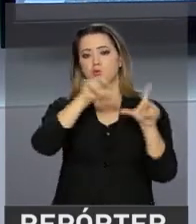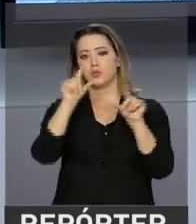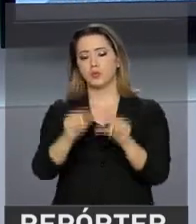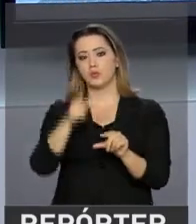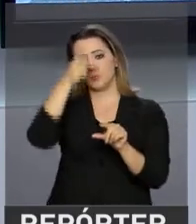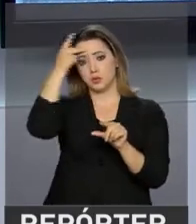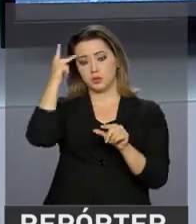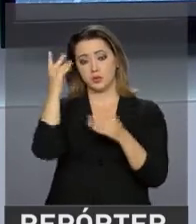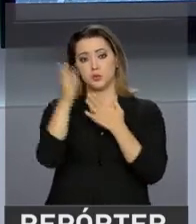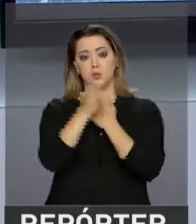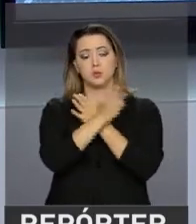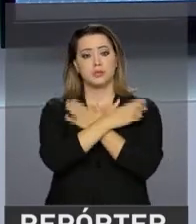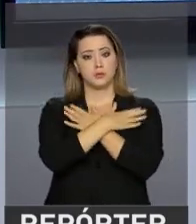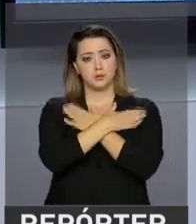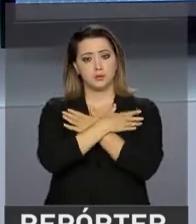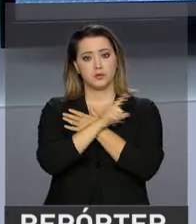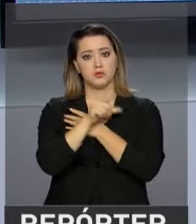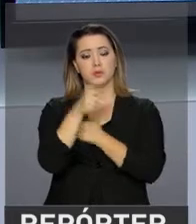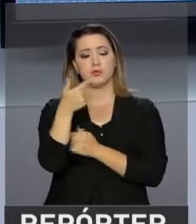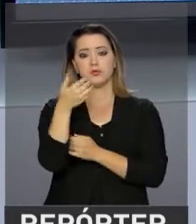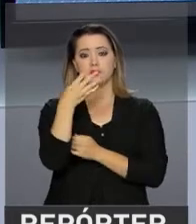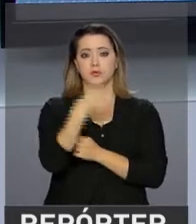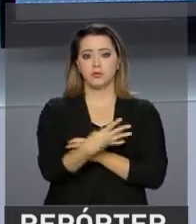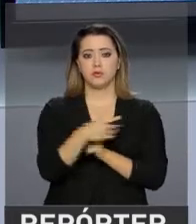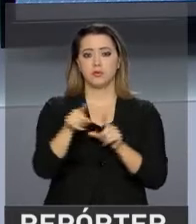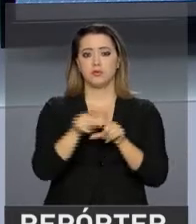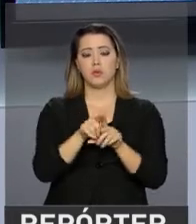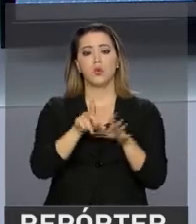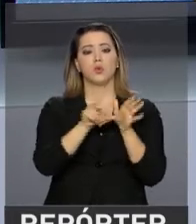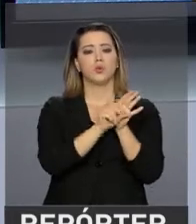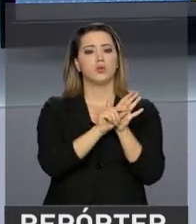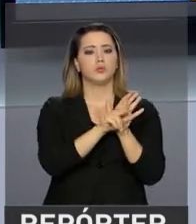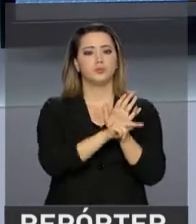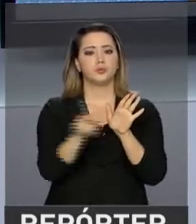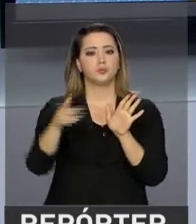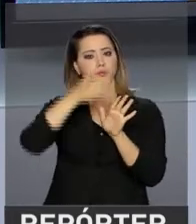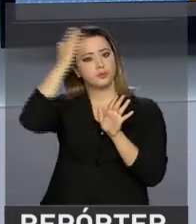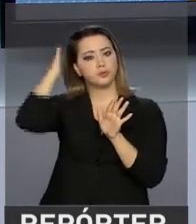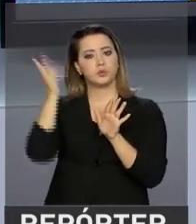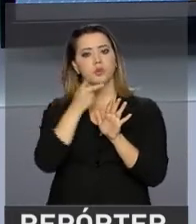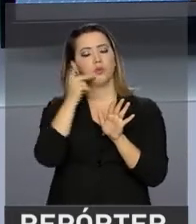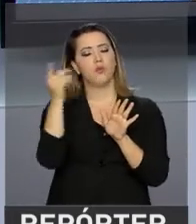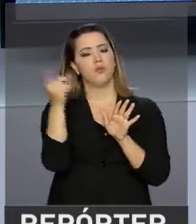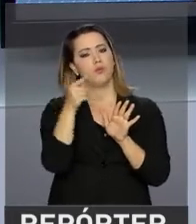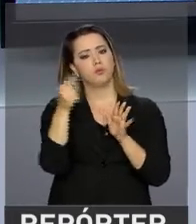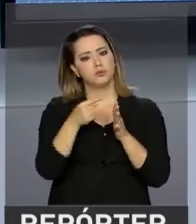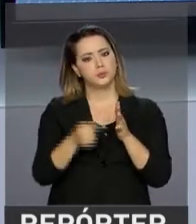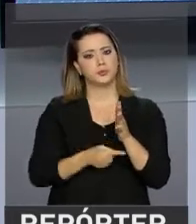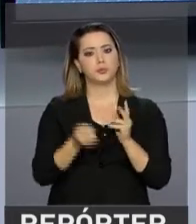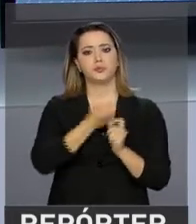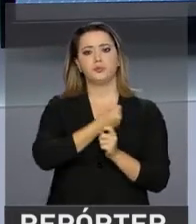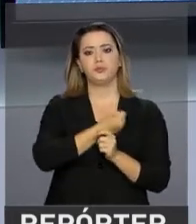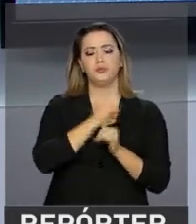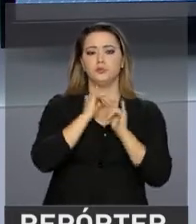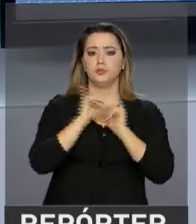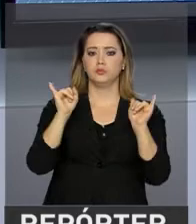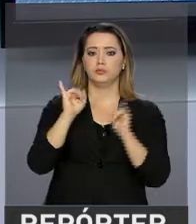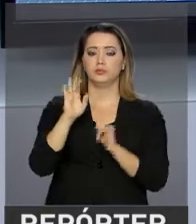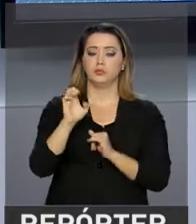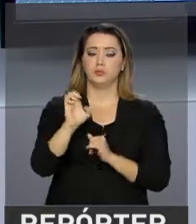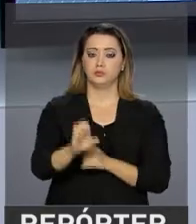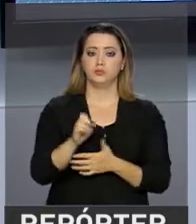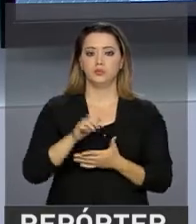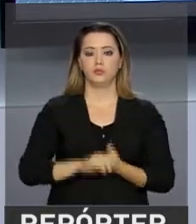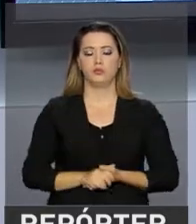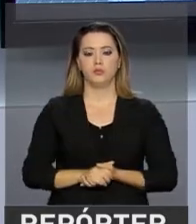desde 2014 e pelo twitter o presidente michel temer comentou os dados que foram divulgados hoje pelo